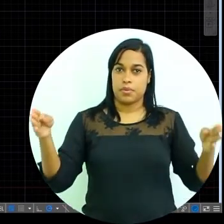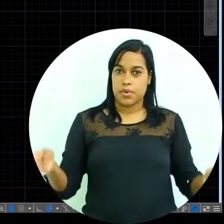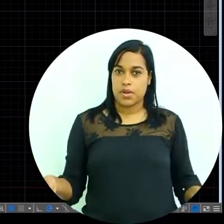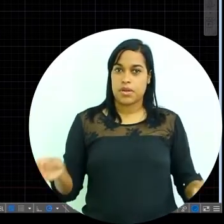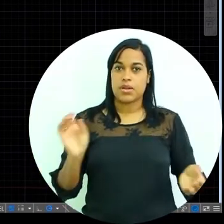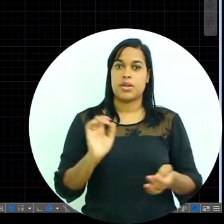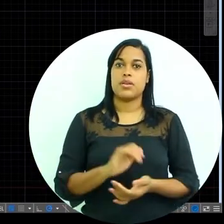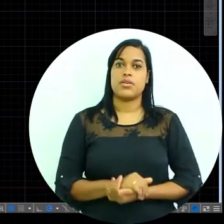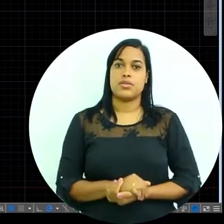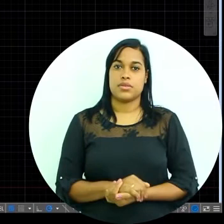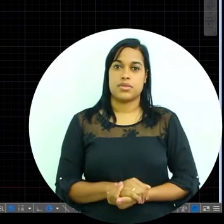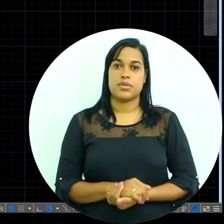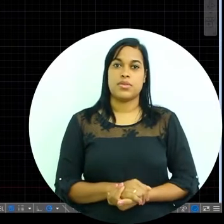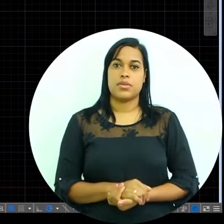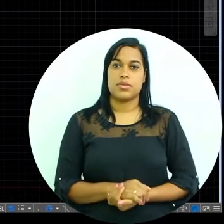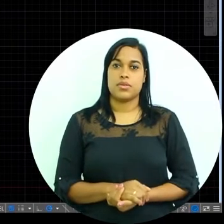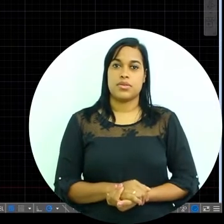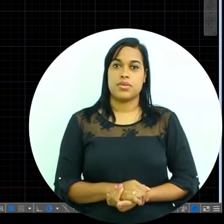mobiliário.